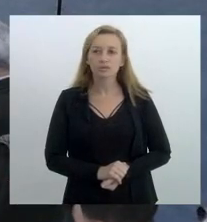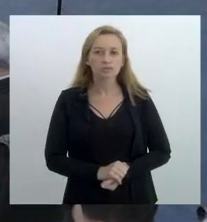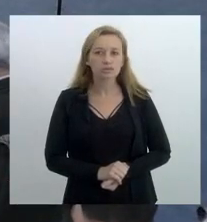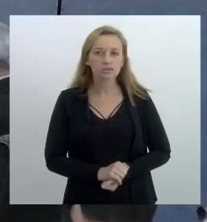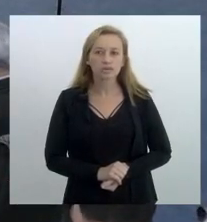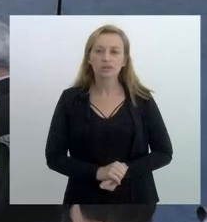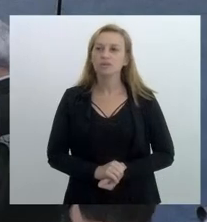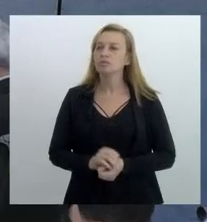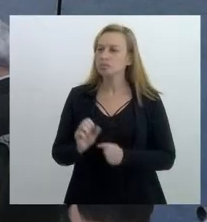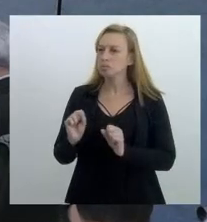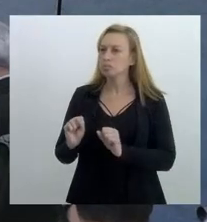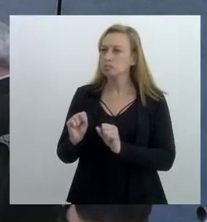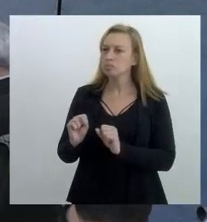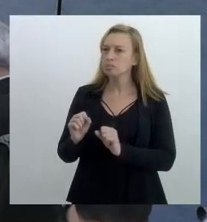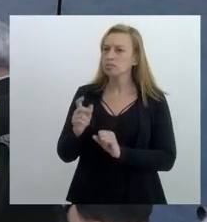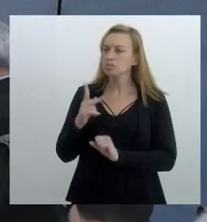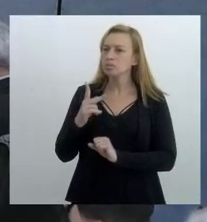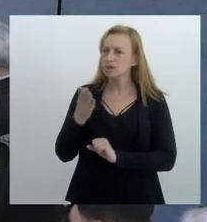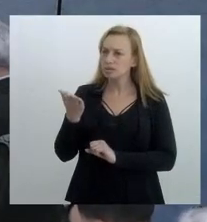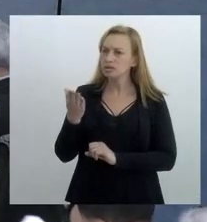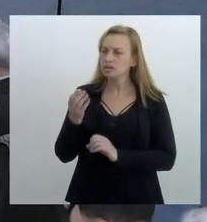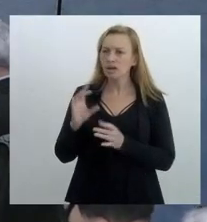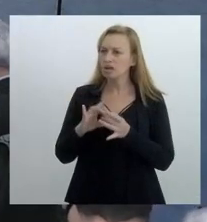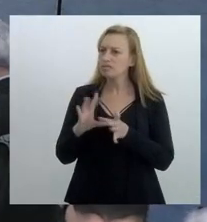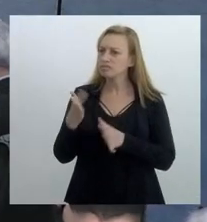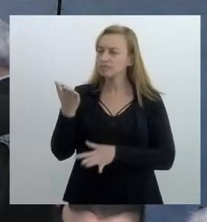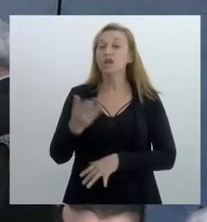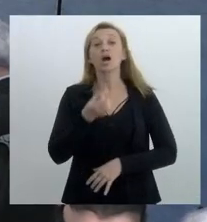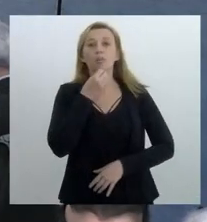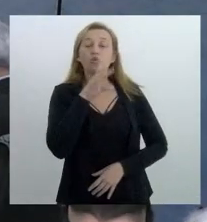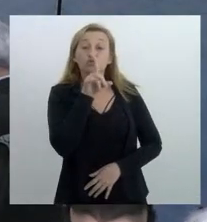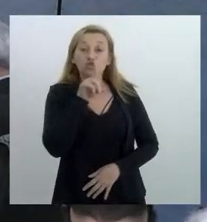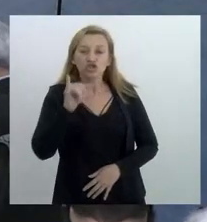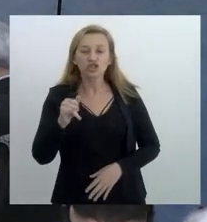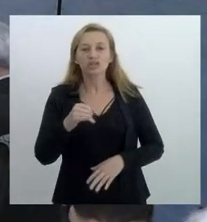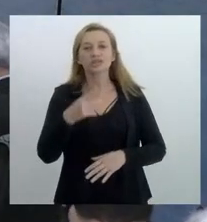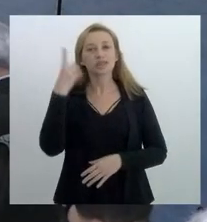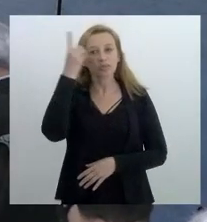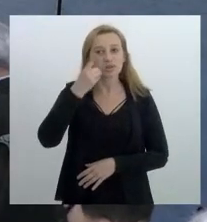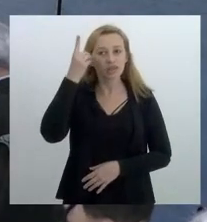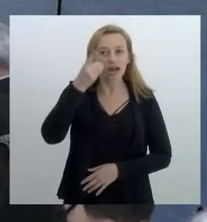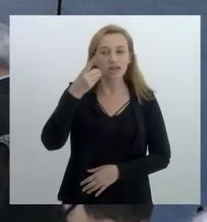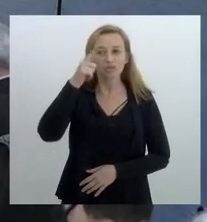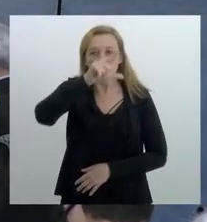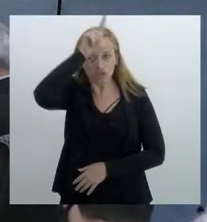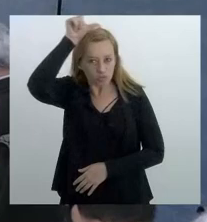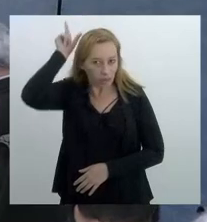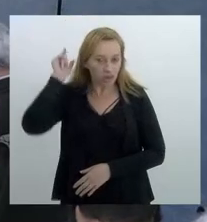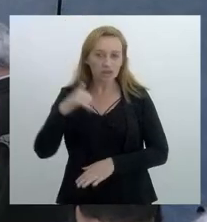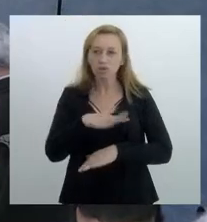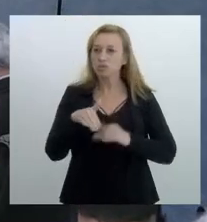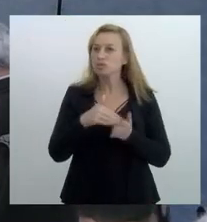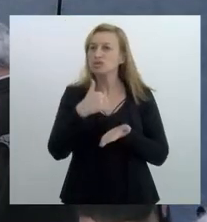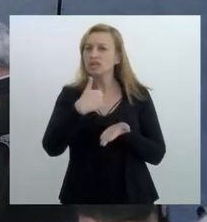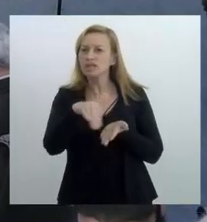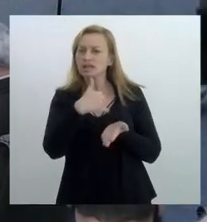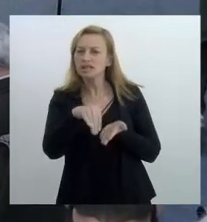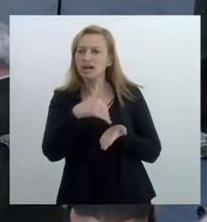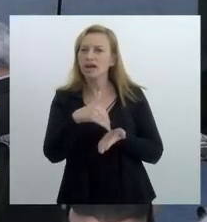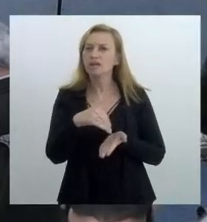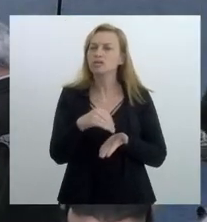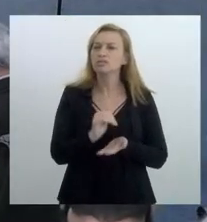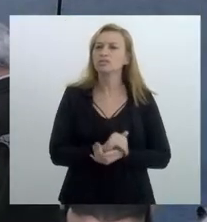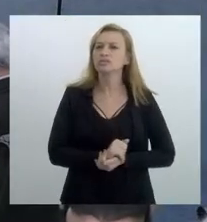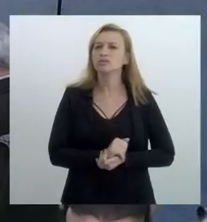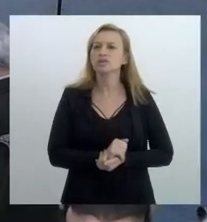Tá aberto o seu também. Tá? Ah, tá. Bom dia, deputado Luiz Paulo, secretário Zamit, subsecretário Montese,